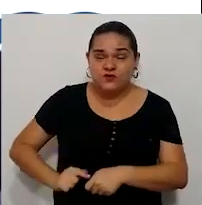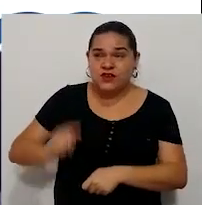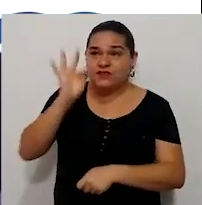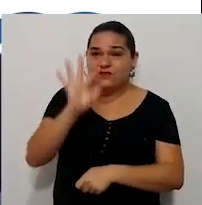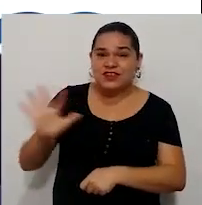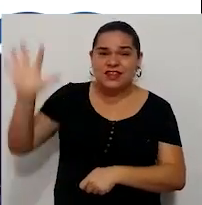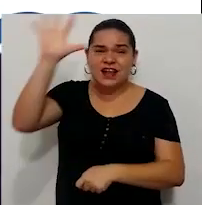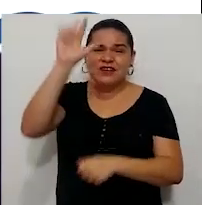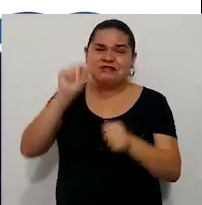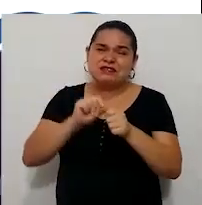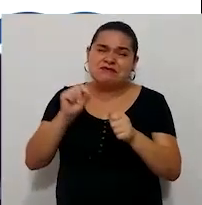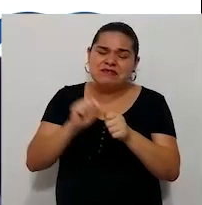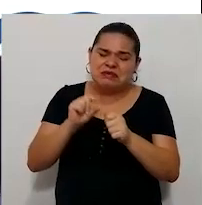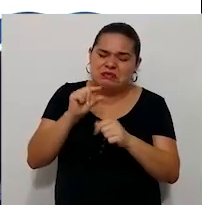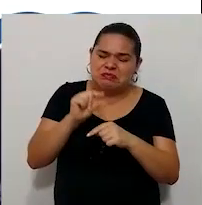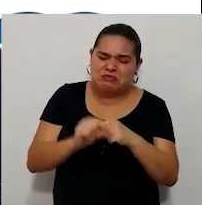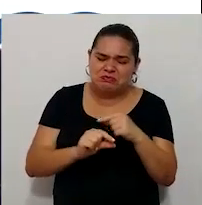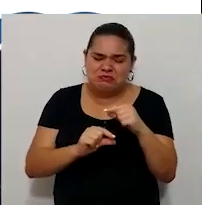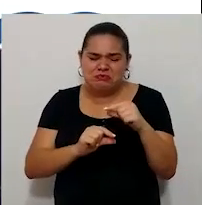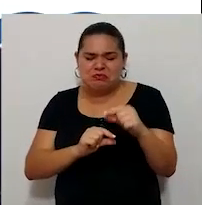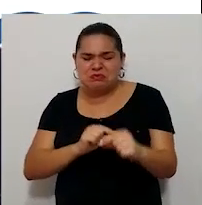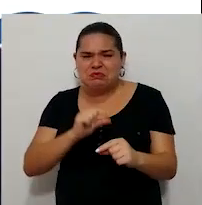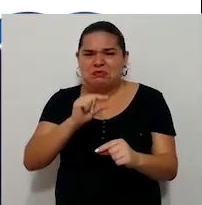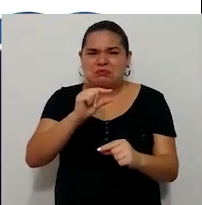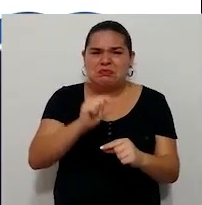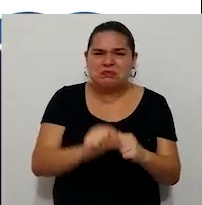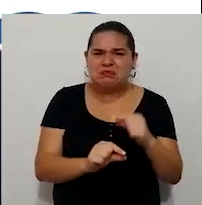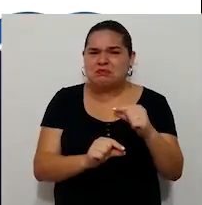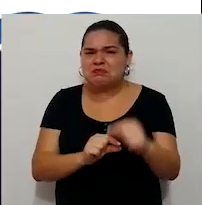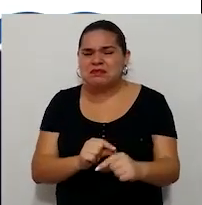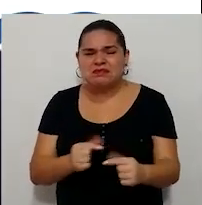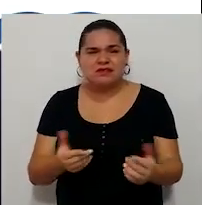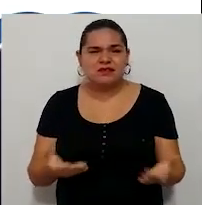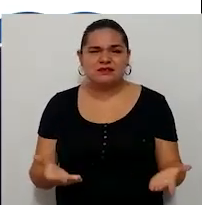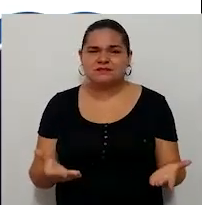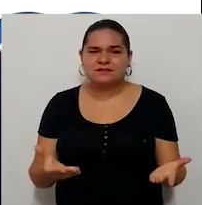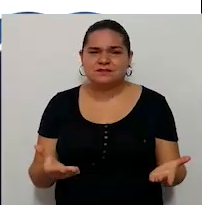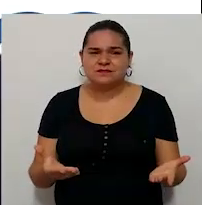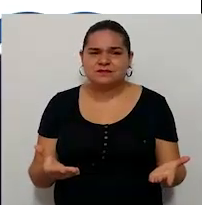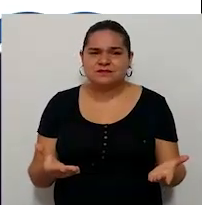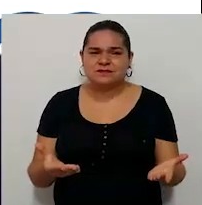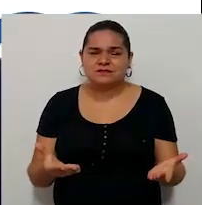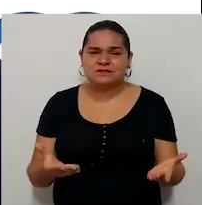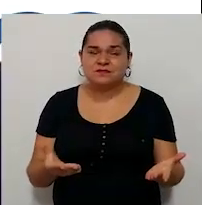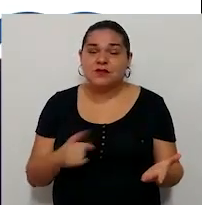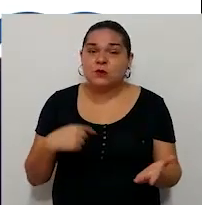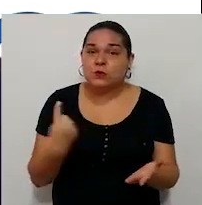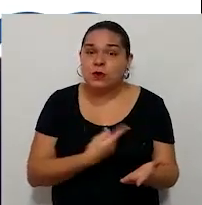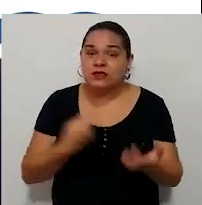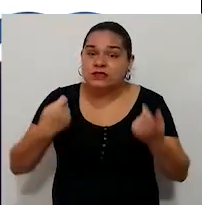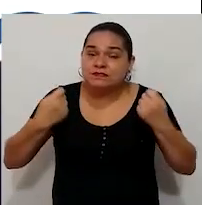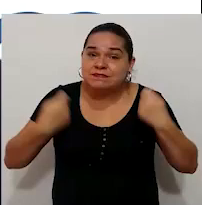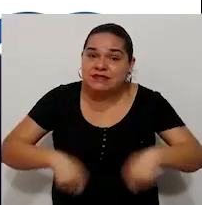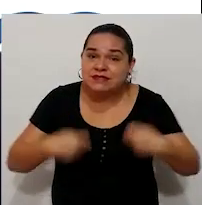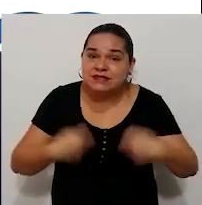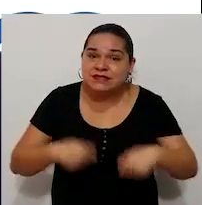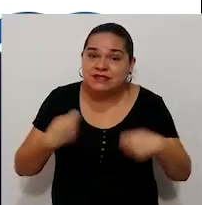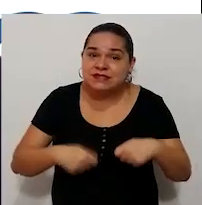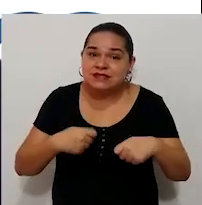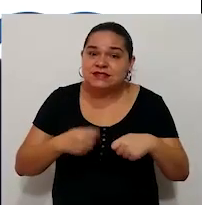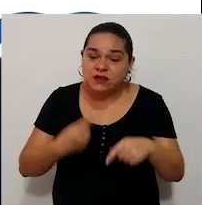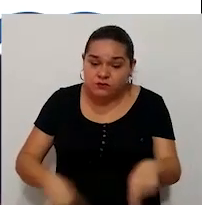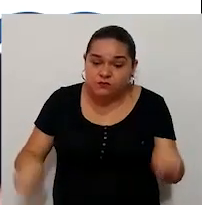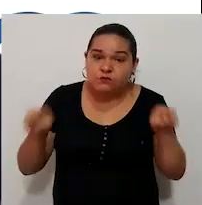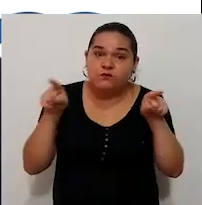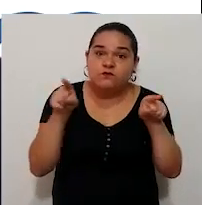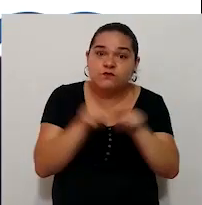tido atitudes muito tímidas em relação a isso. Além disso, precisamos reativar o